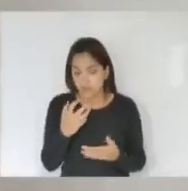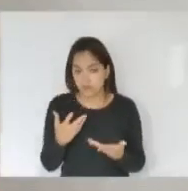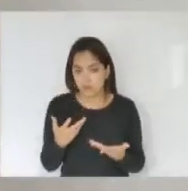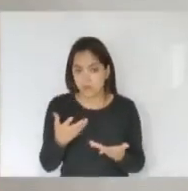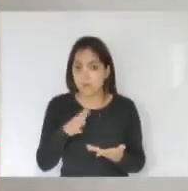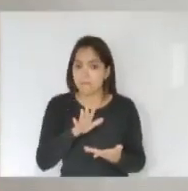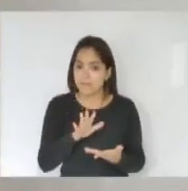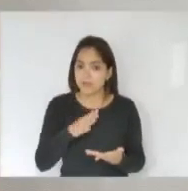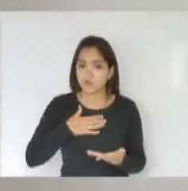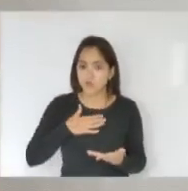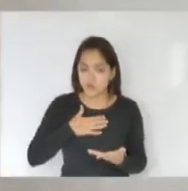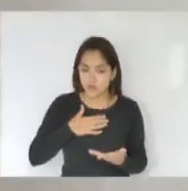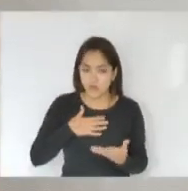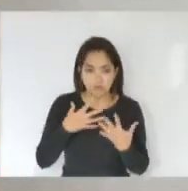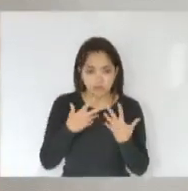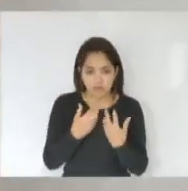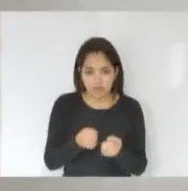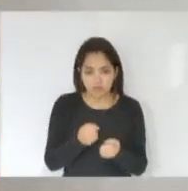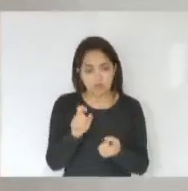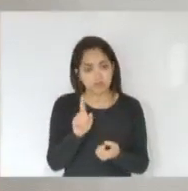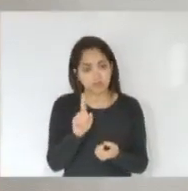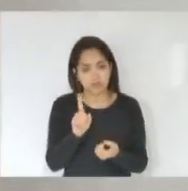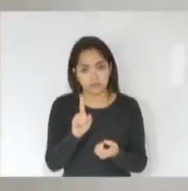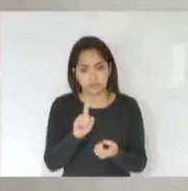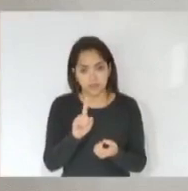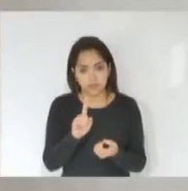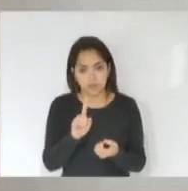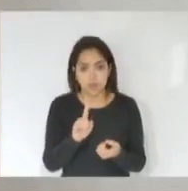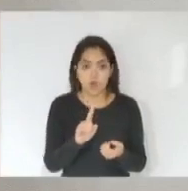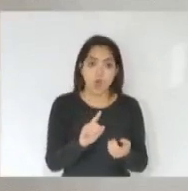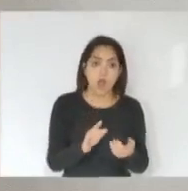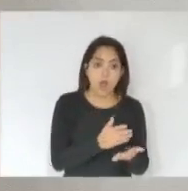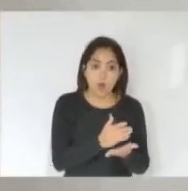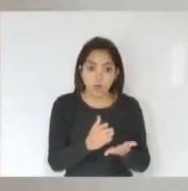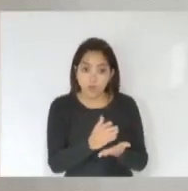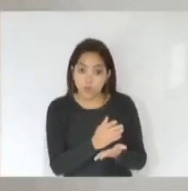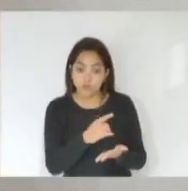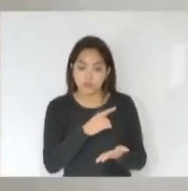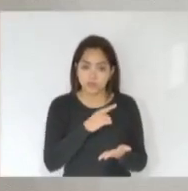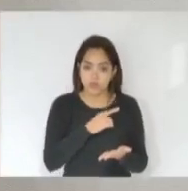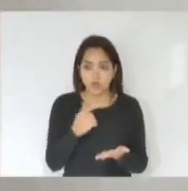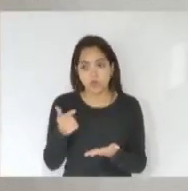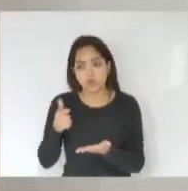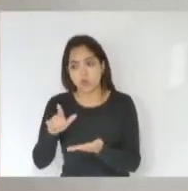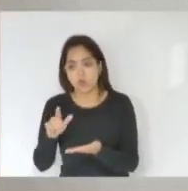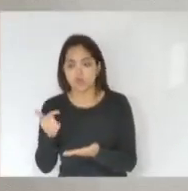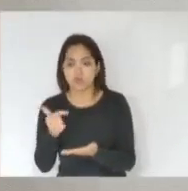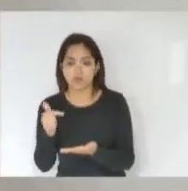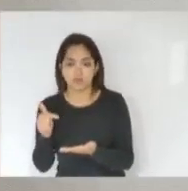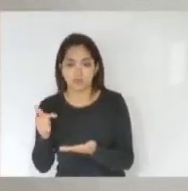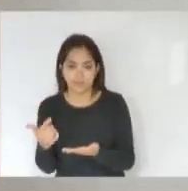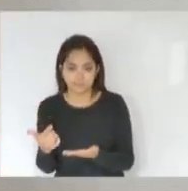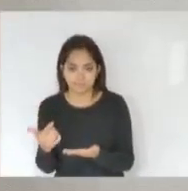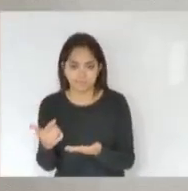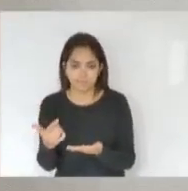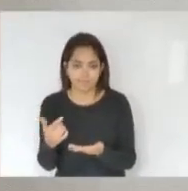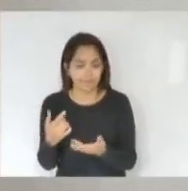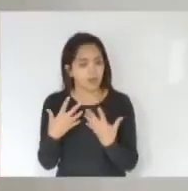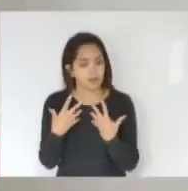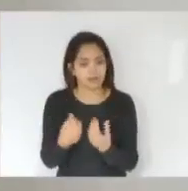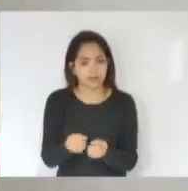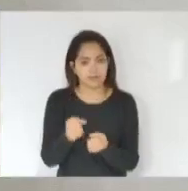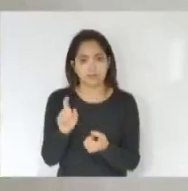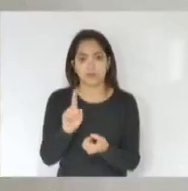não vou admitir é que uns tenham e outros não. Porque isso não é da